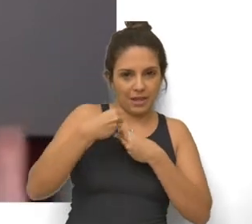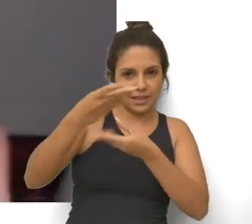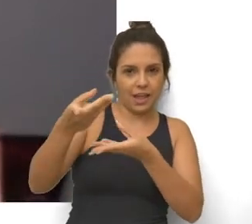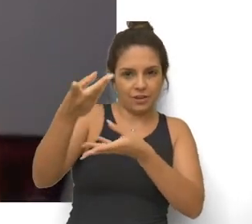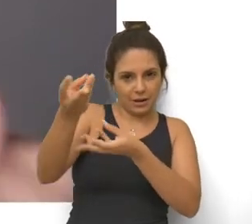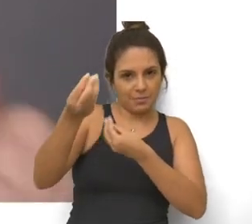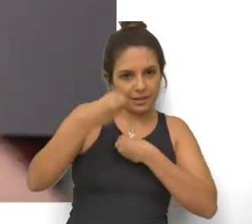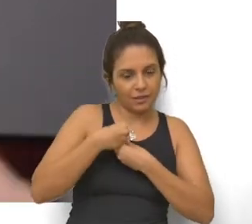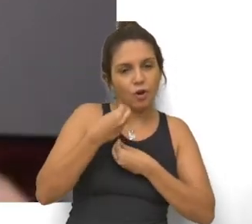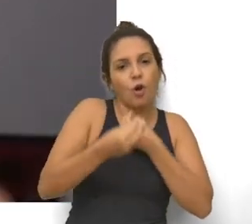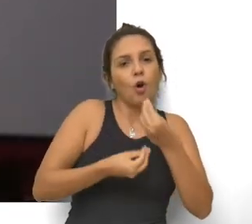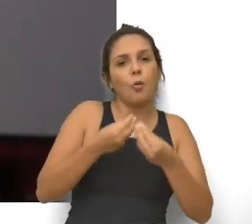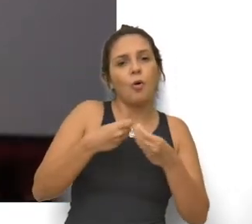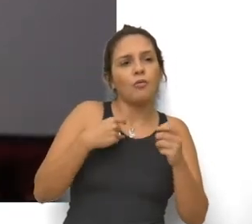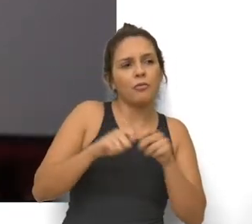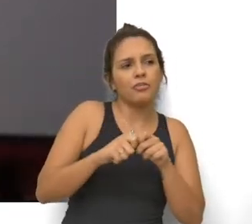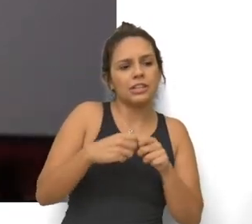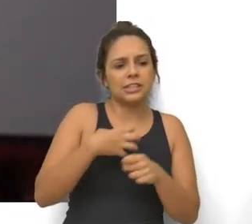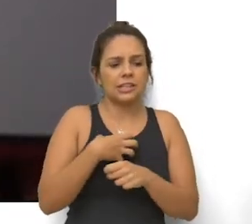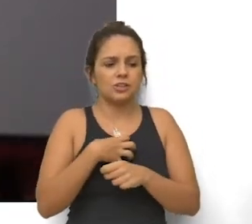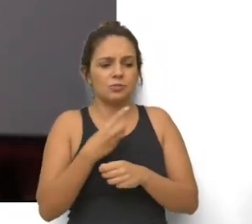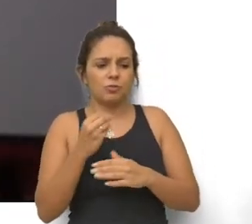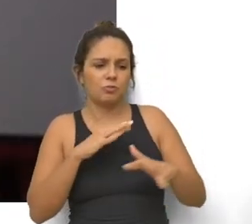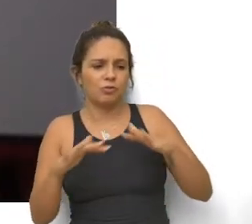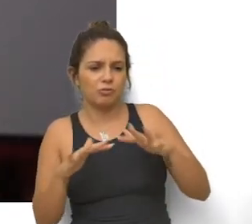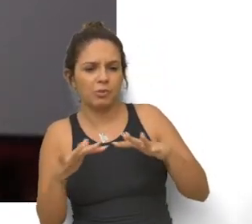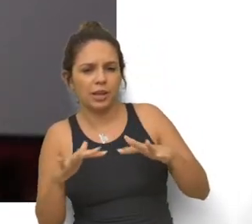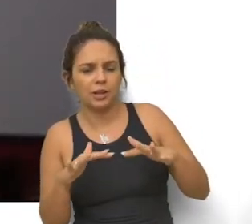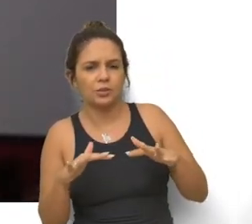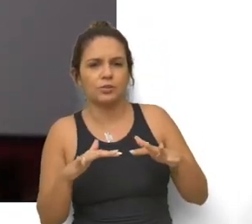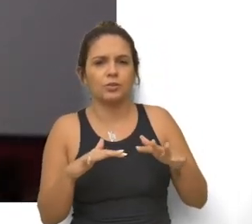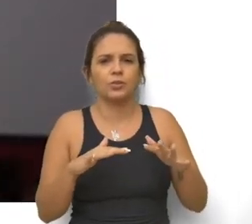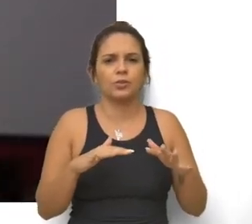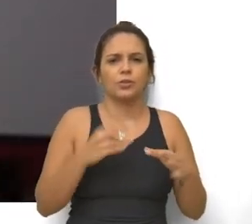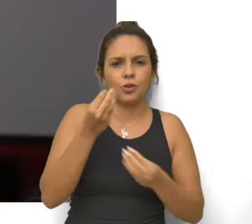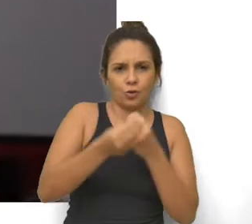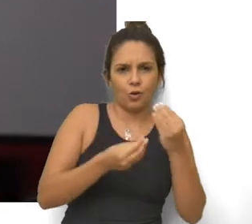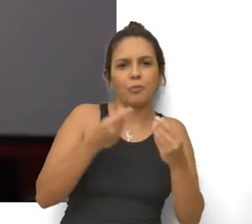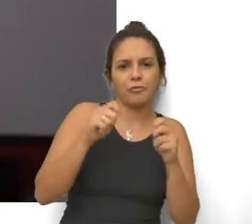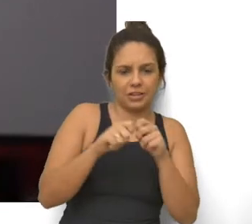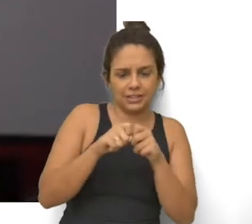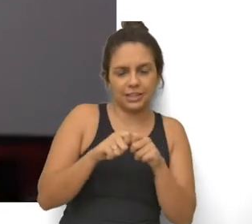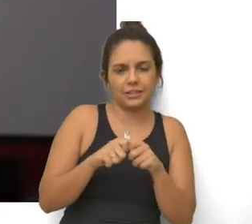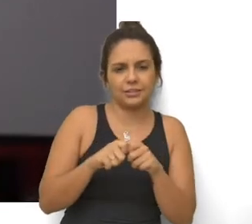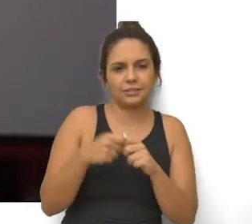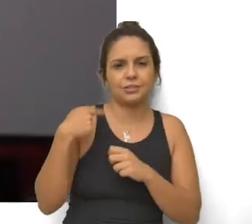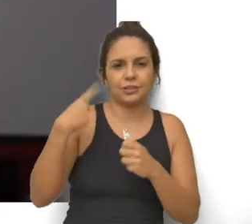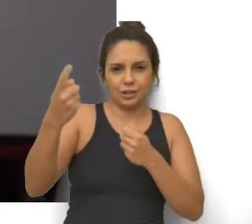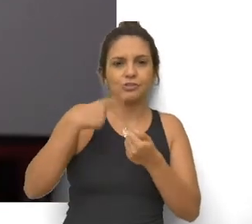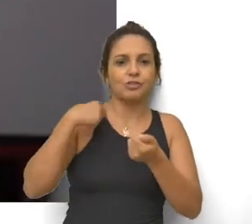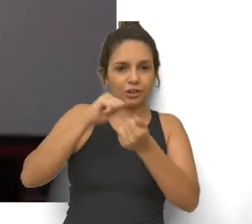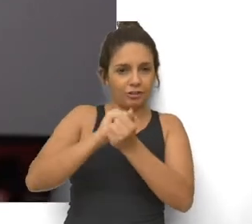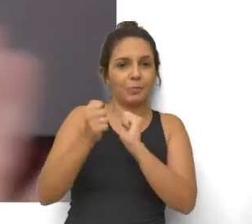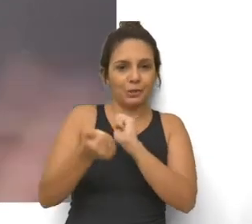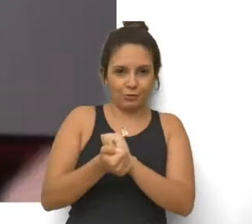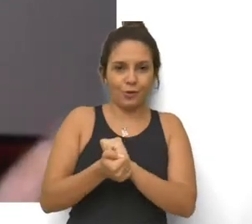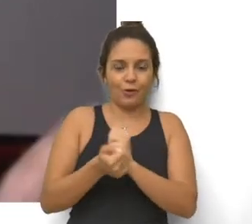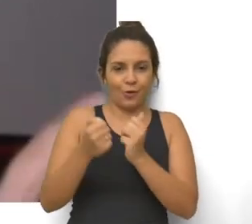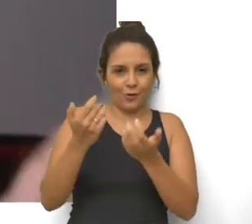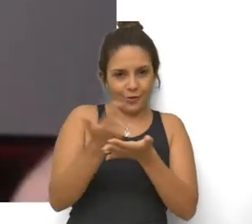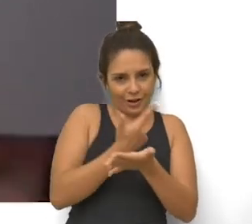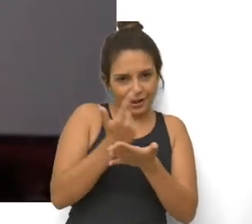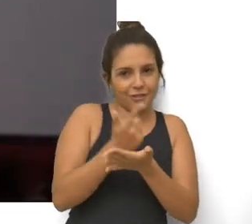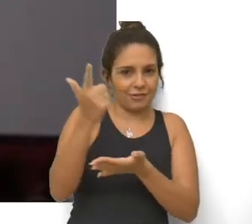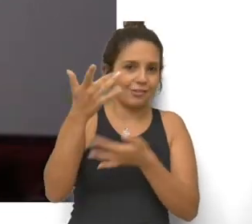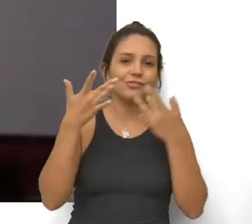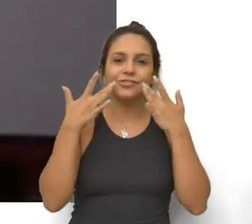isso aqui? Mas isso aqui não estou sentindo muito movimento, que ação é essa? E a gente foi evoluindo, até que chegou num ponto